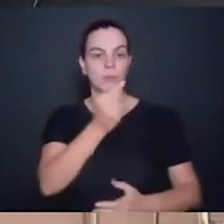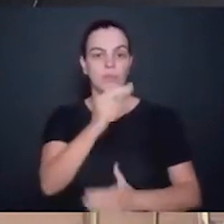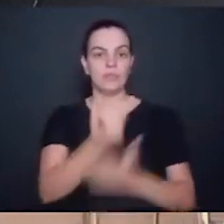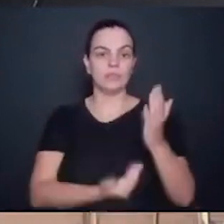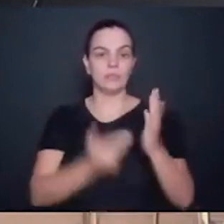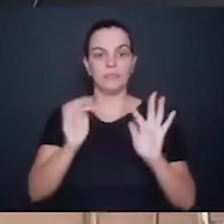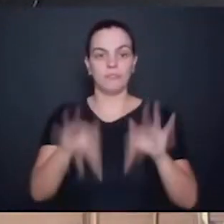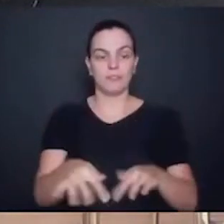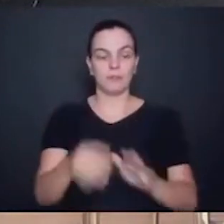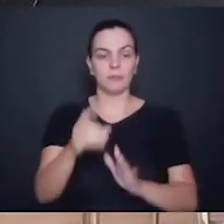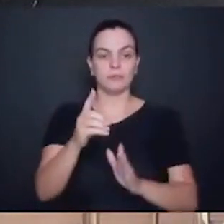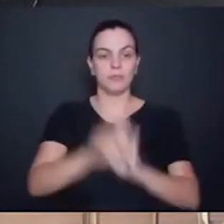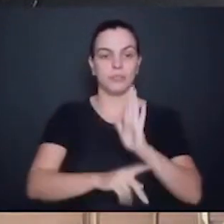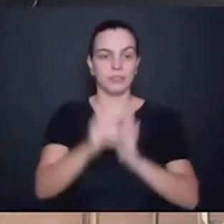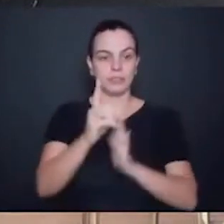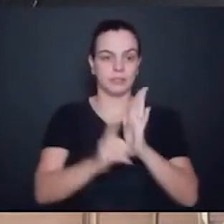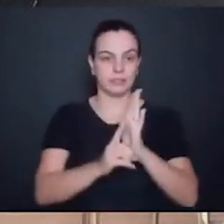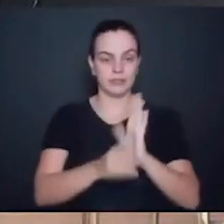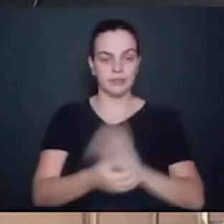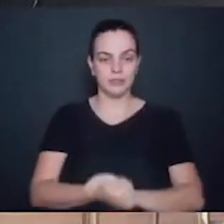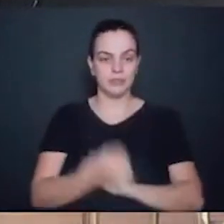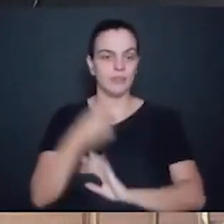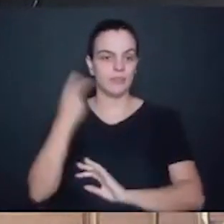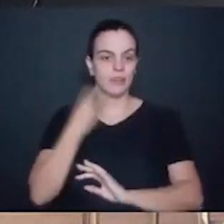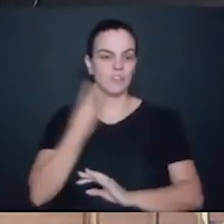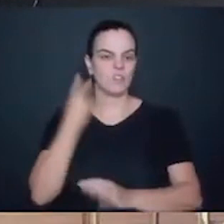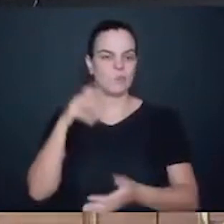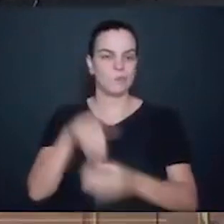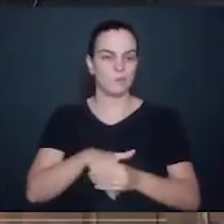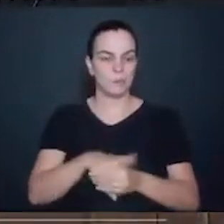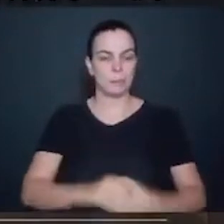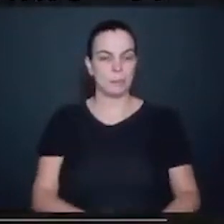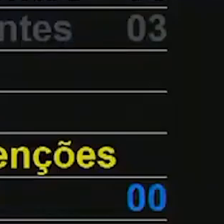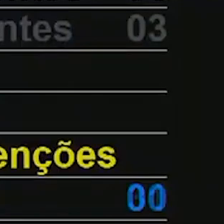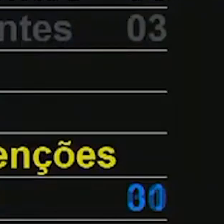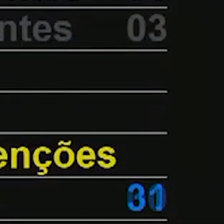projeto de decreto legislativo. Vereadores e vereadoras votando.